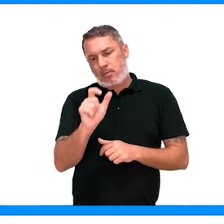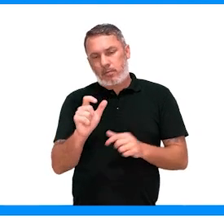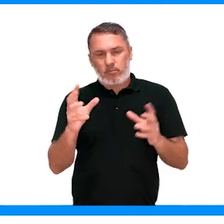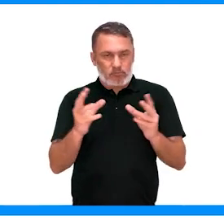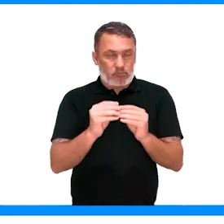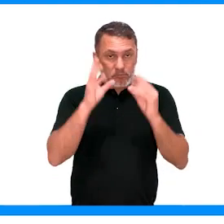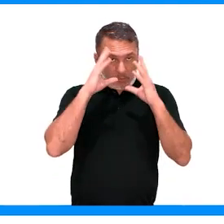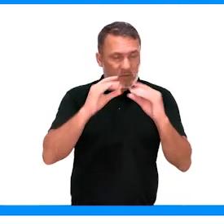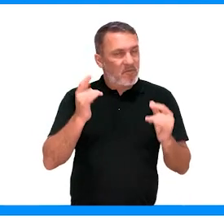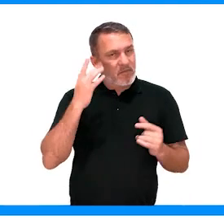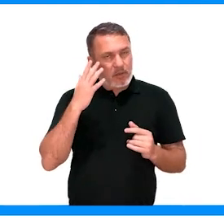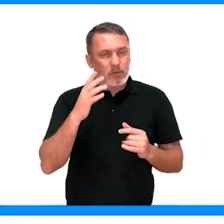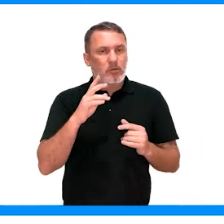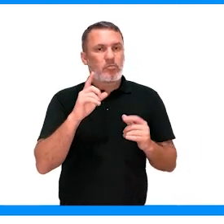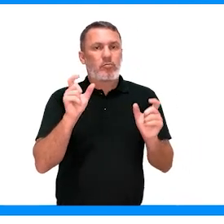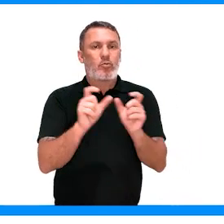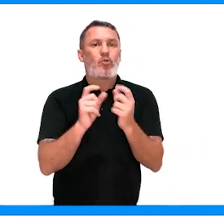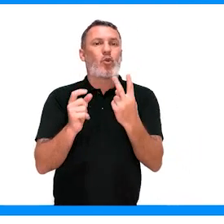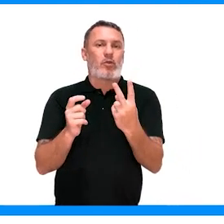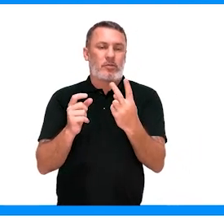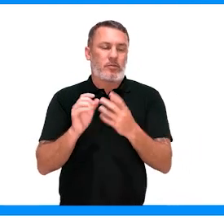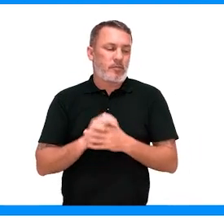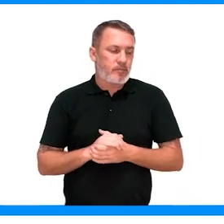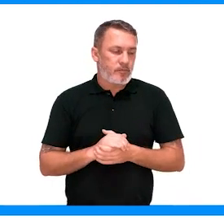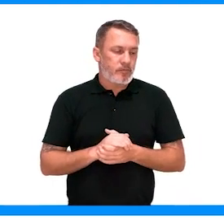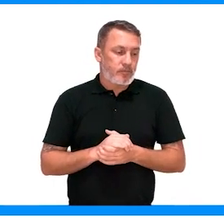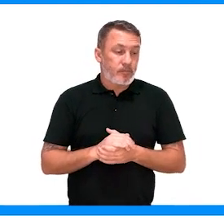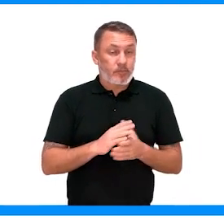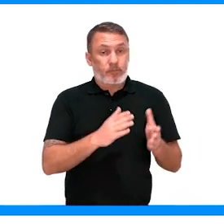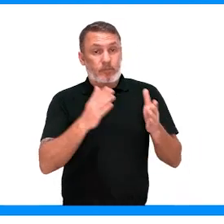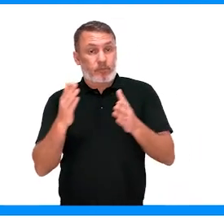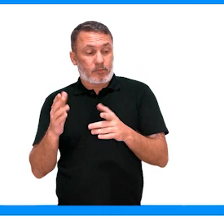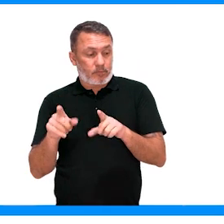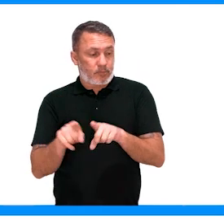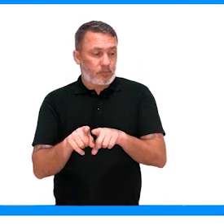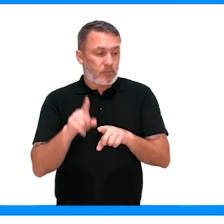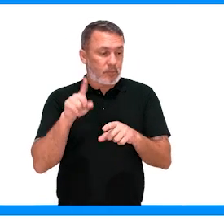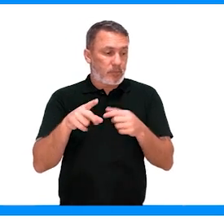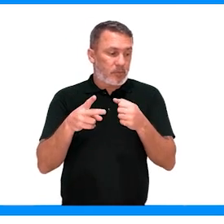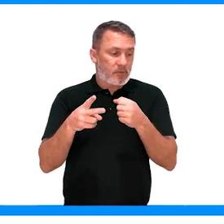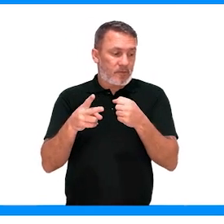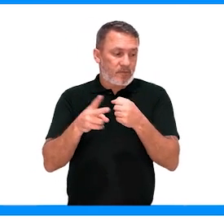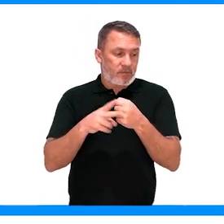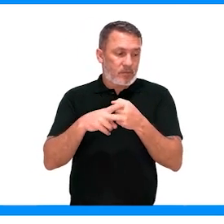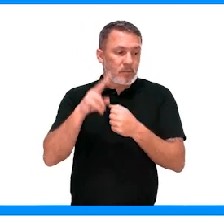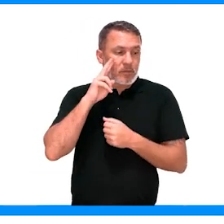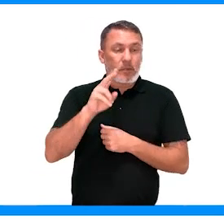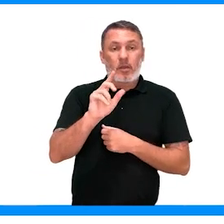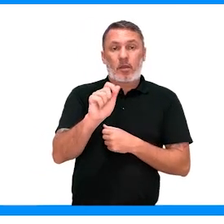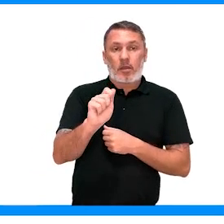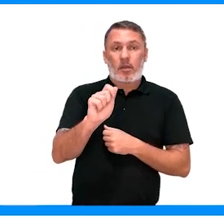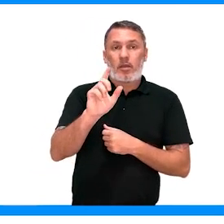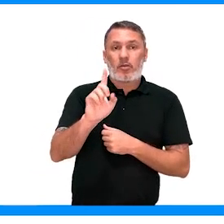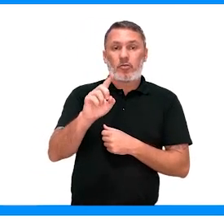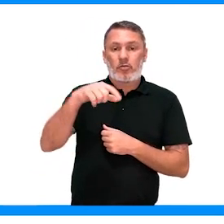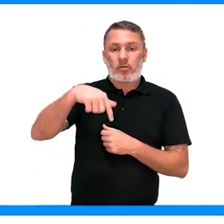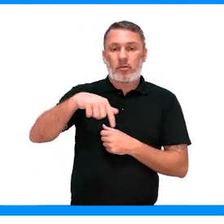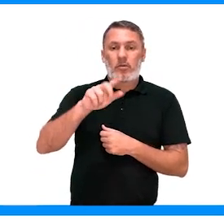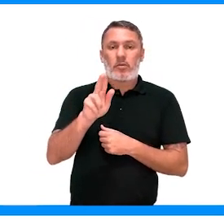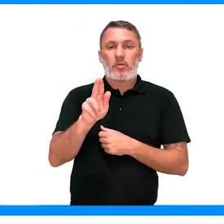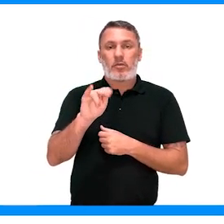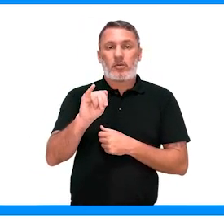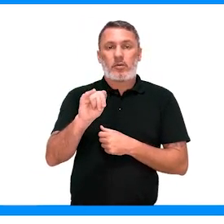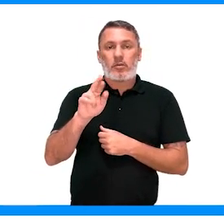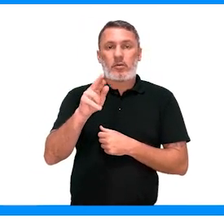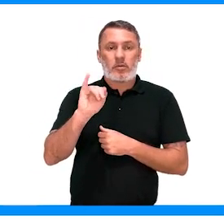preferem. Tranquilo, não é só ditongação. Aí nós temos aí o verbo adquirir, que passa de I